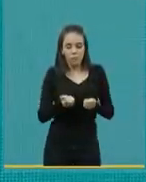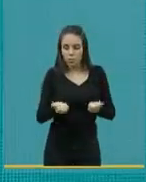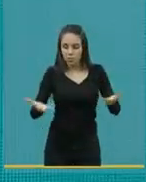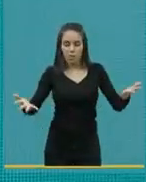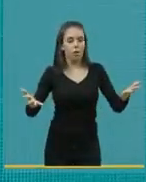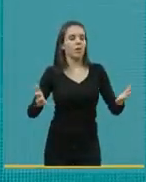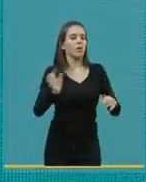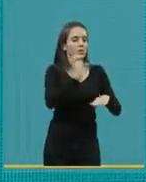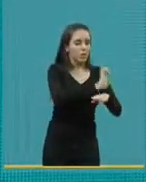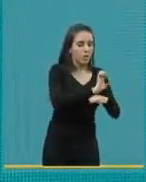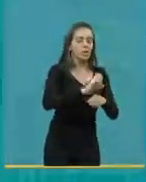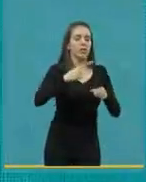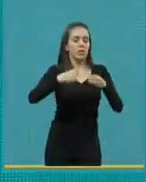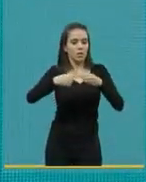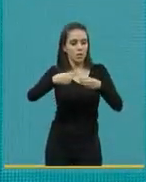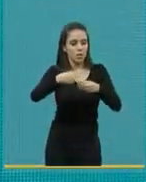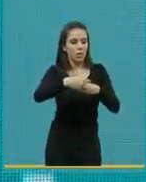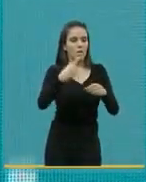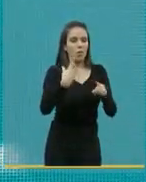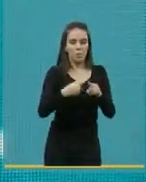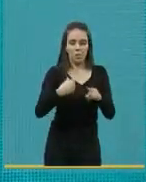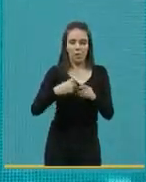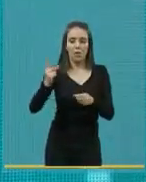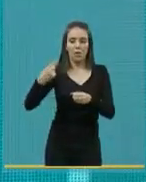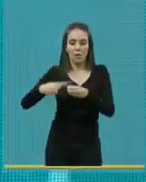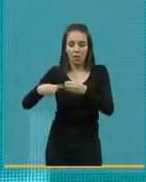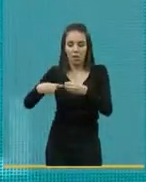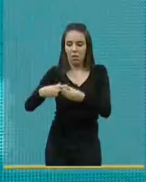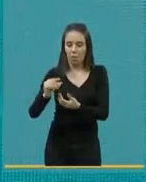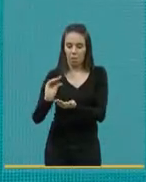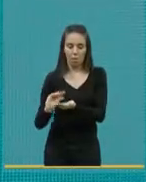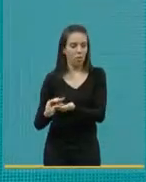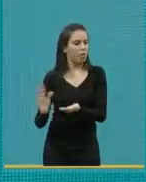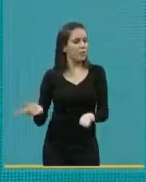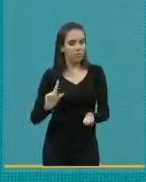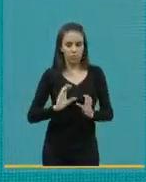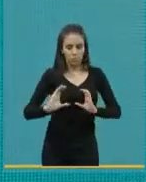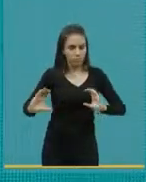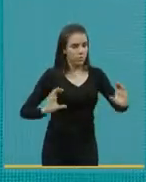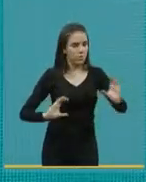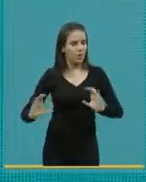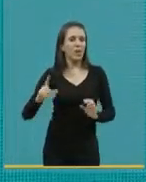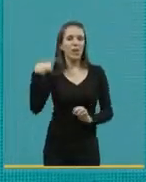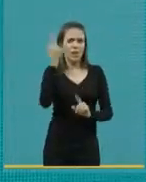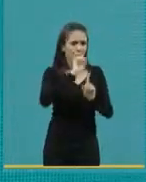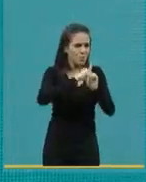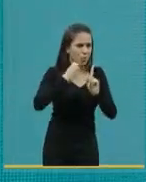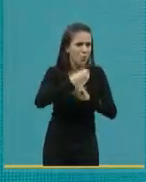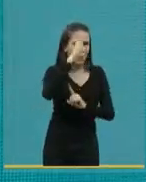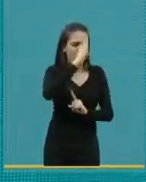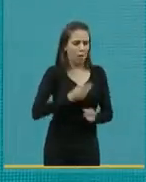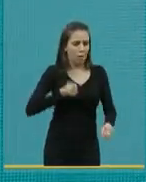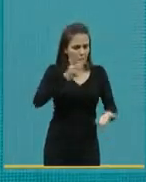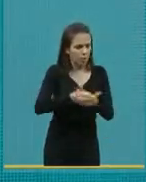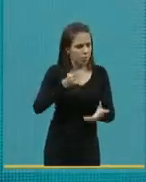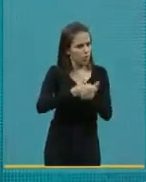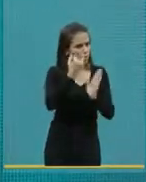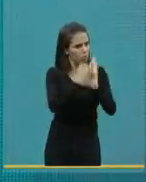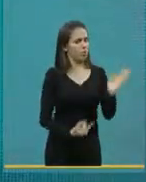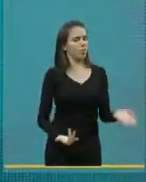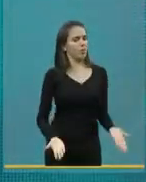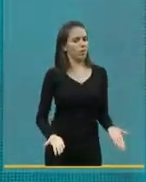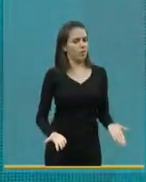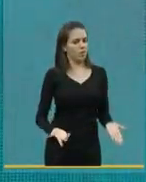para que os municípios não fique com o pires na mão mas a sociedade brasileira já paga muito em tributo recebe um